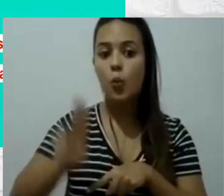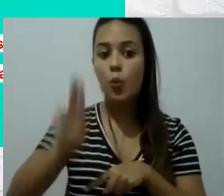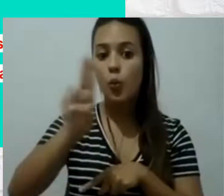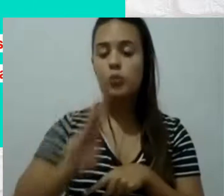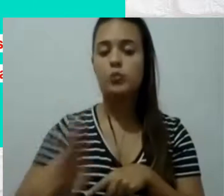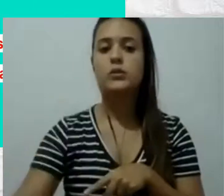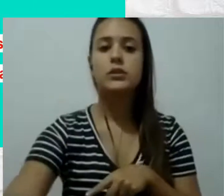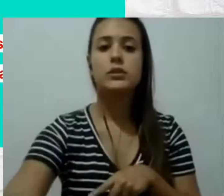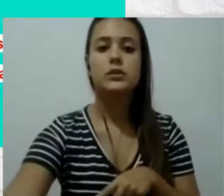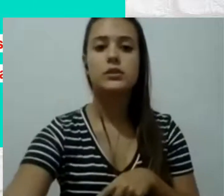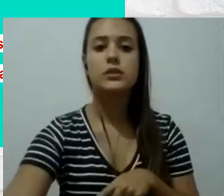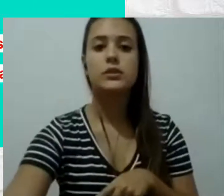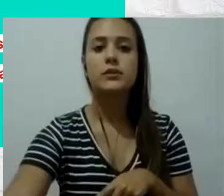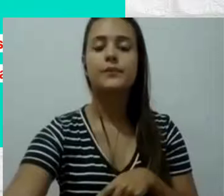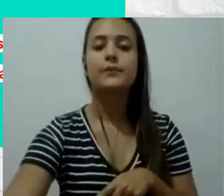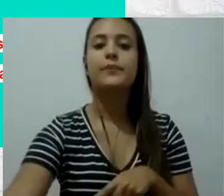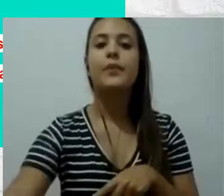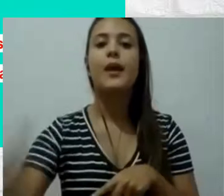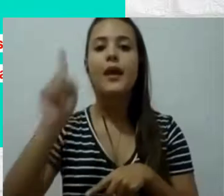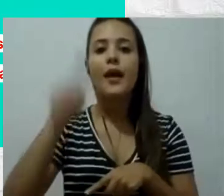vai usar